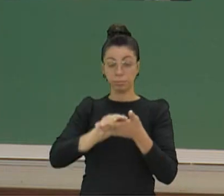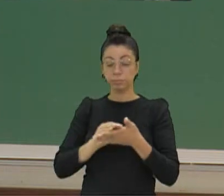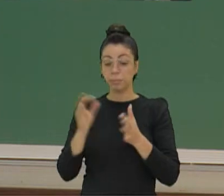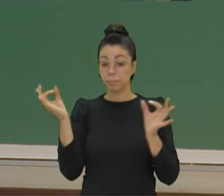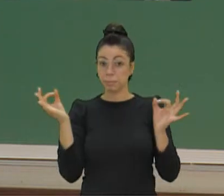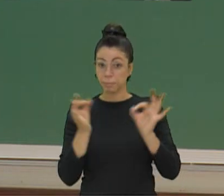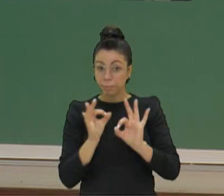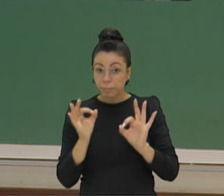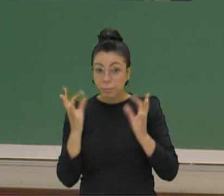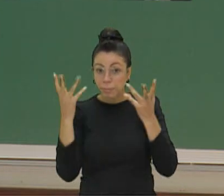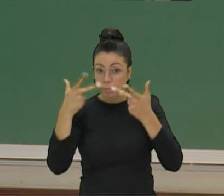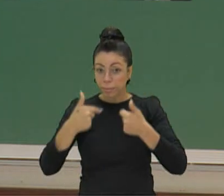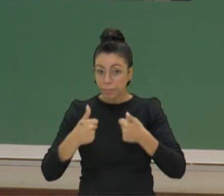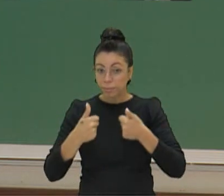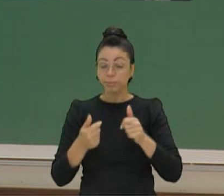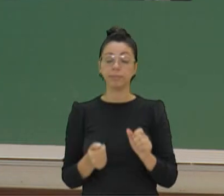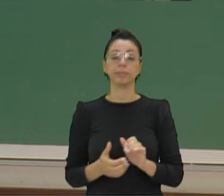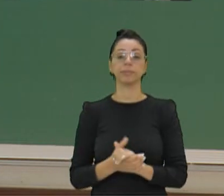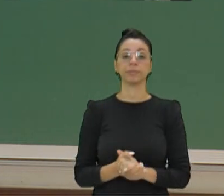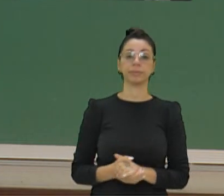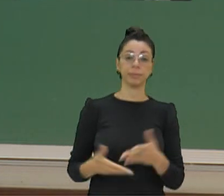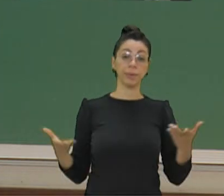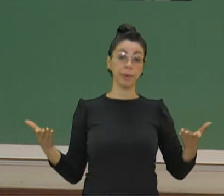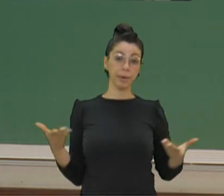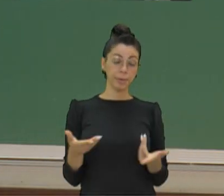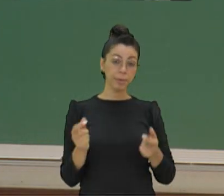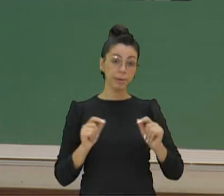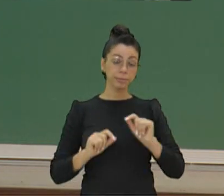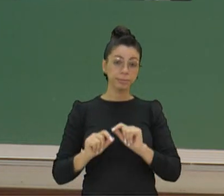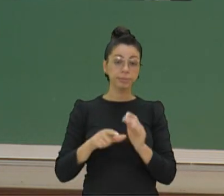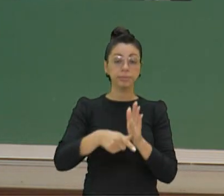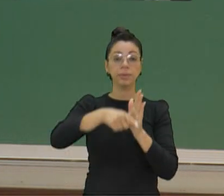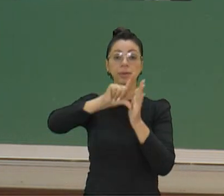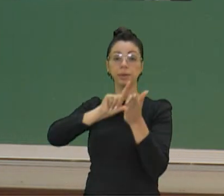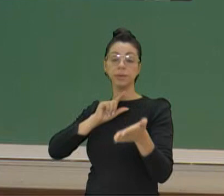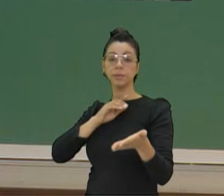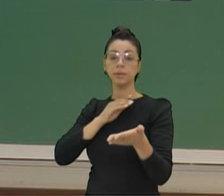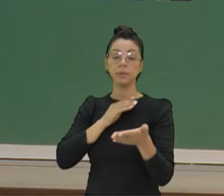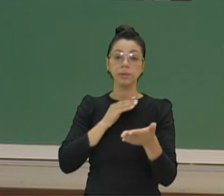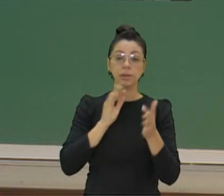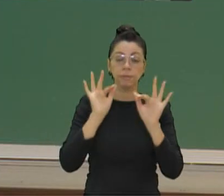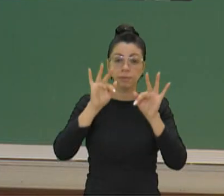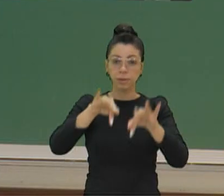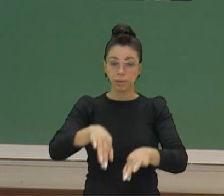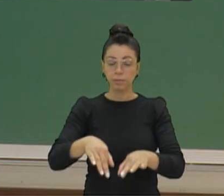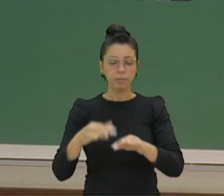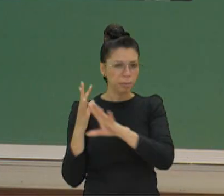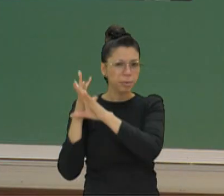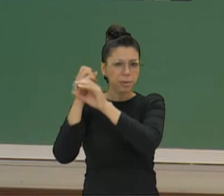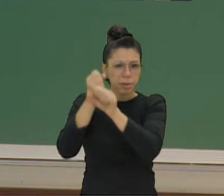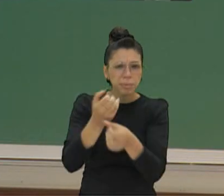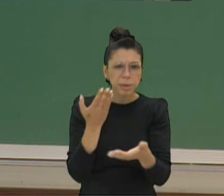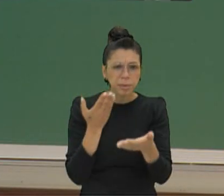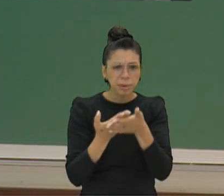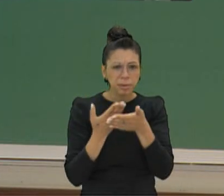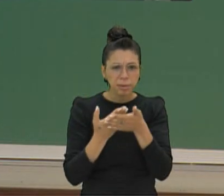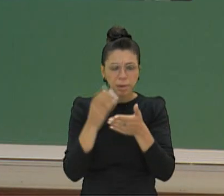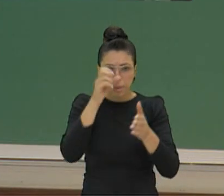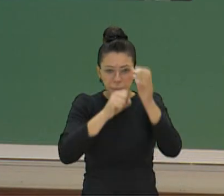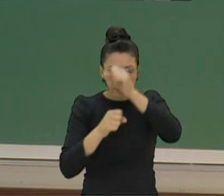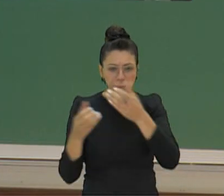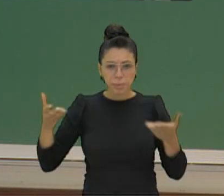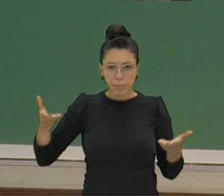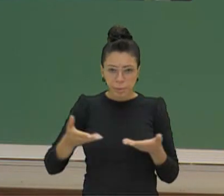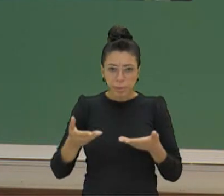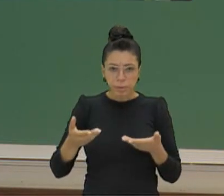caprichado. Bom, agora antes de encerrar a nossa aula, vamos relembrar um pouquinho do que a gente conversou hoje? Você lembra